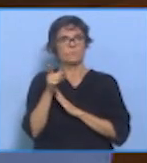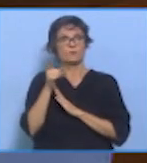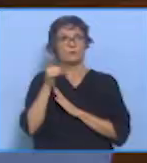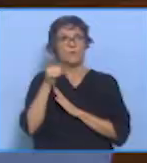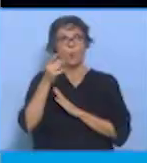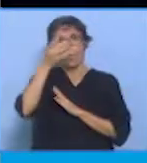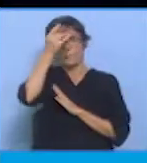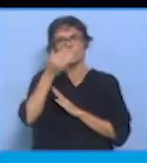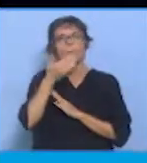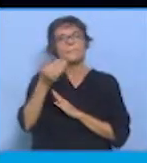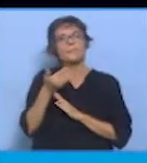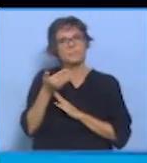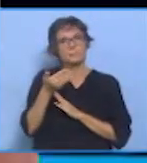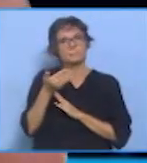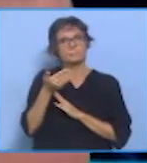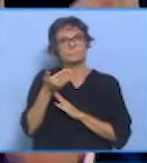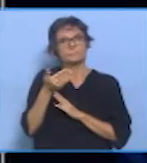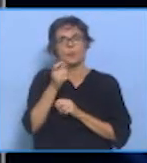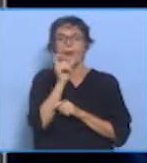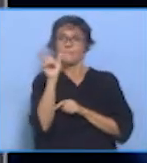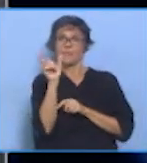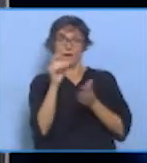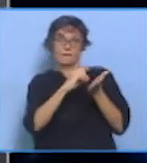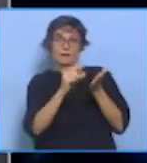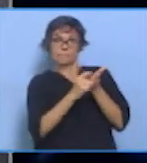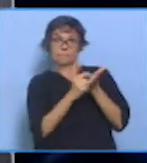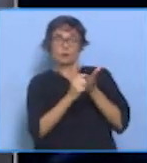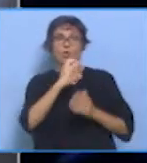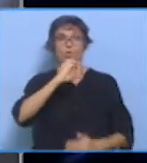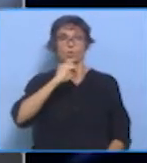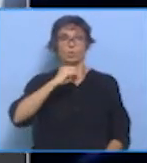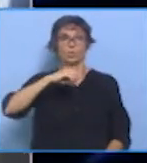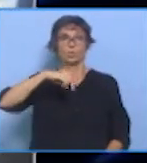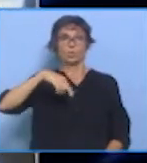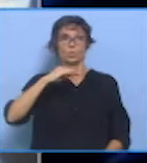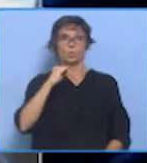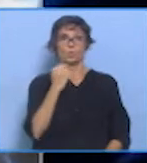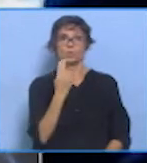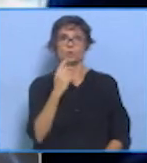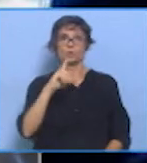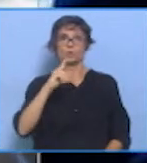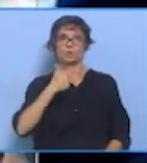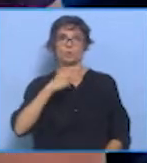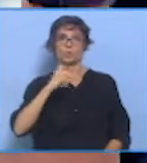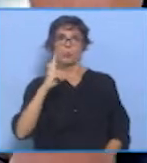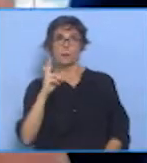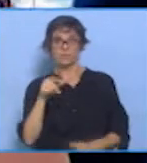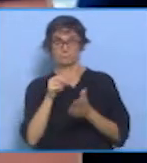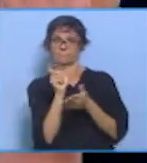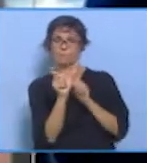consultar, que vem do inglês e não do latim. Depois há uma polémica, há uma defesa disso, então daí é que vem essa parte toda que vem